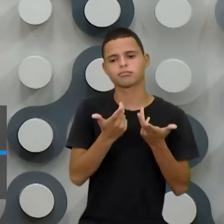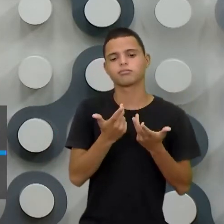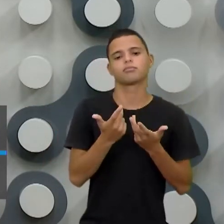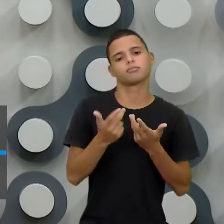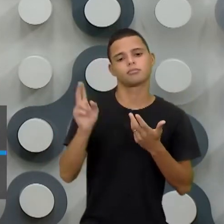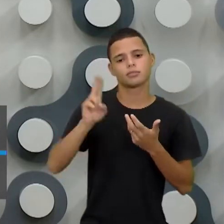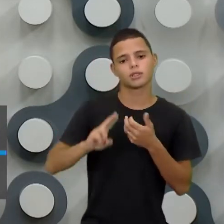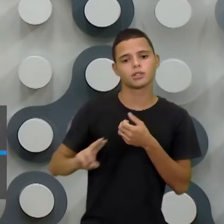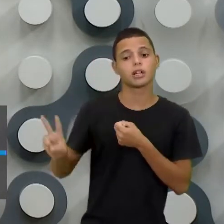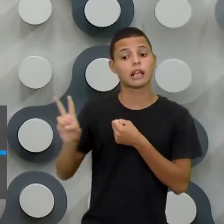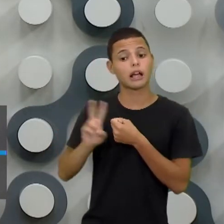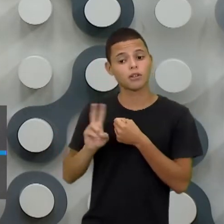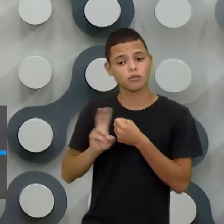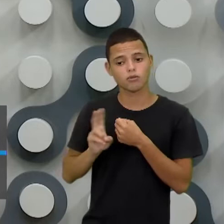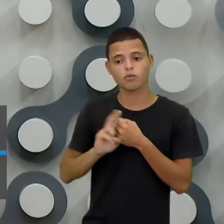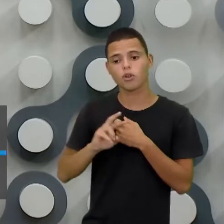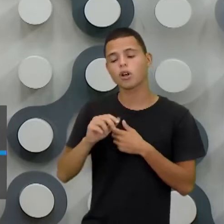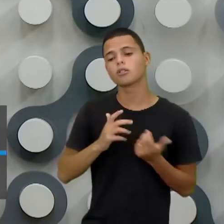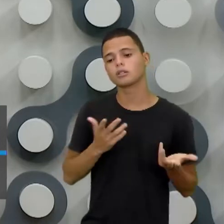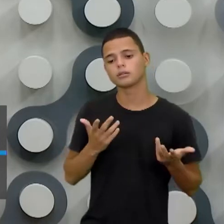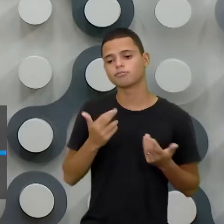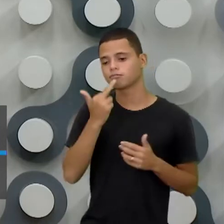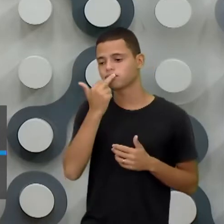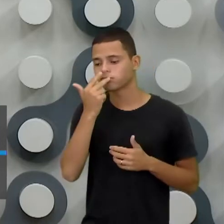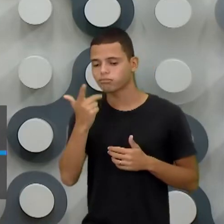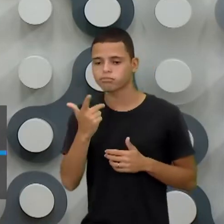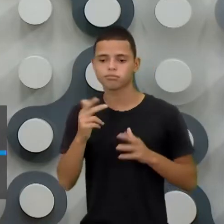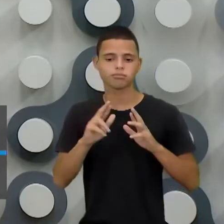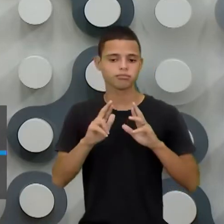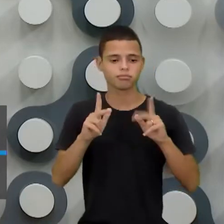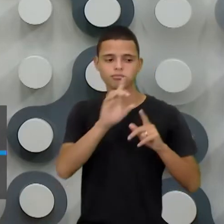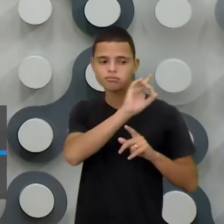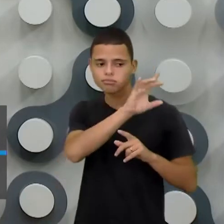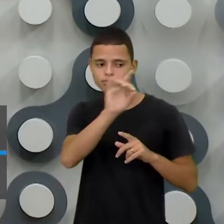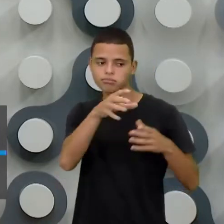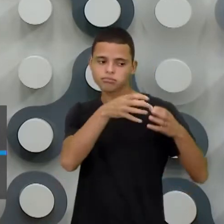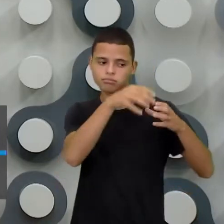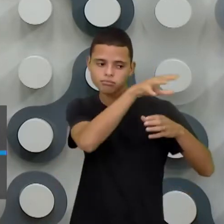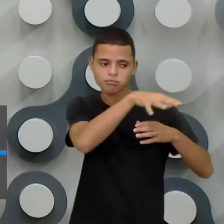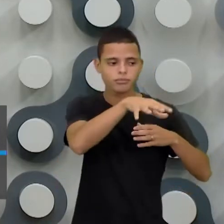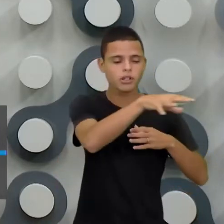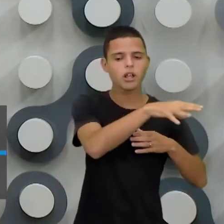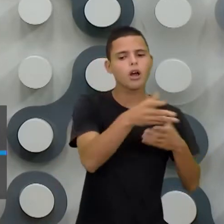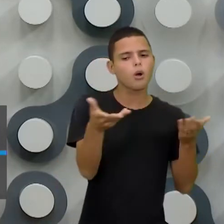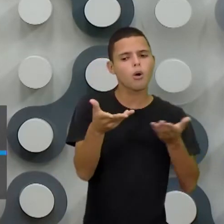vocabulário, então já vamos ter aí uma variedade, né, com um vocabulário específico. Hoje, como